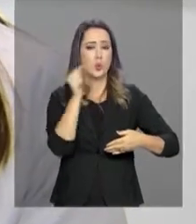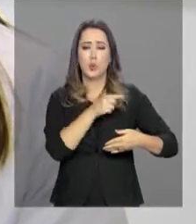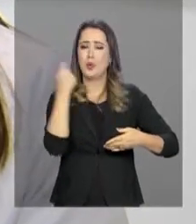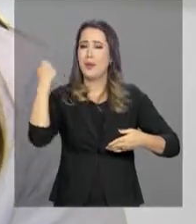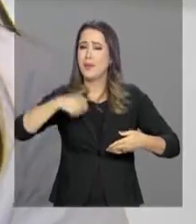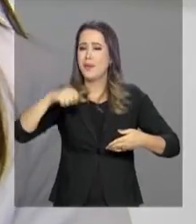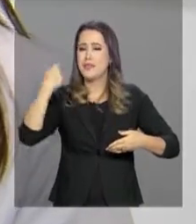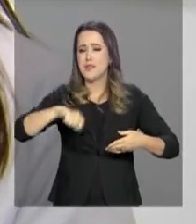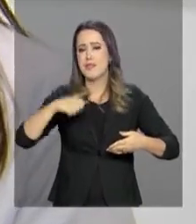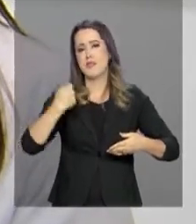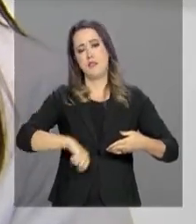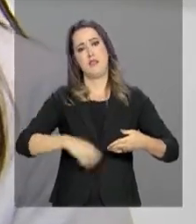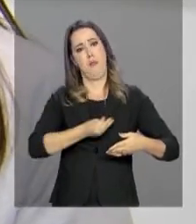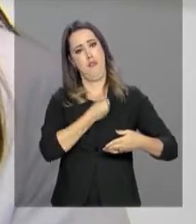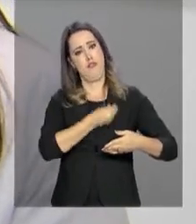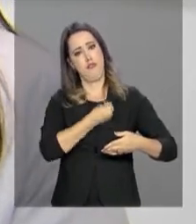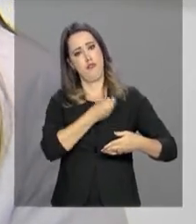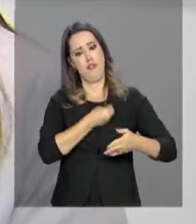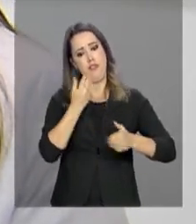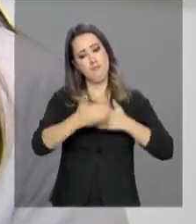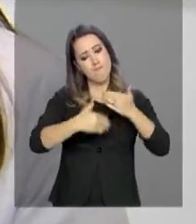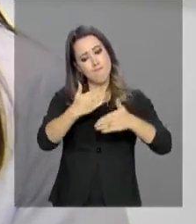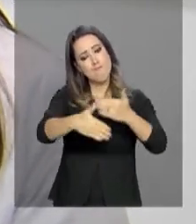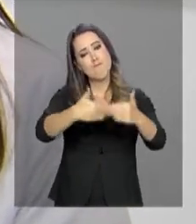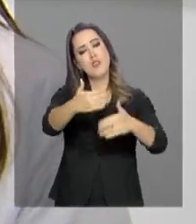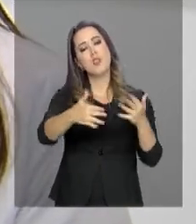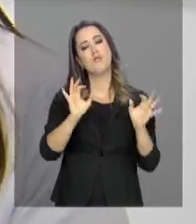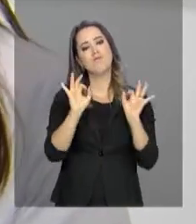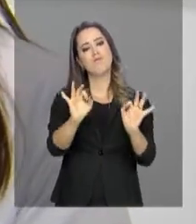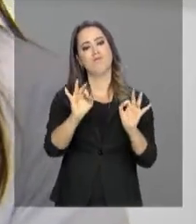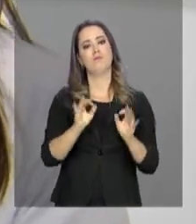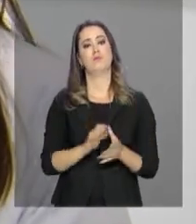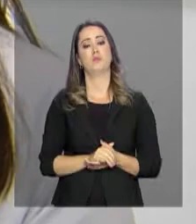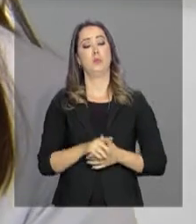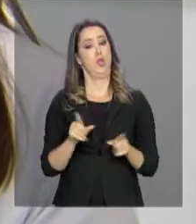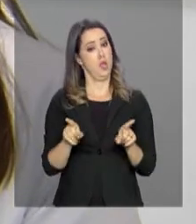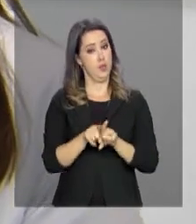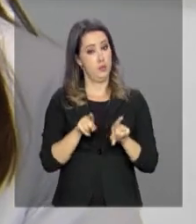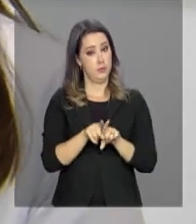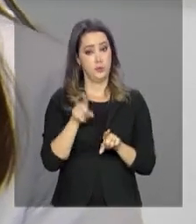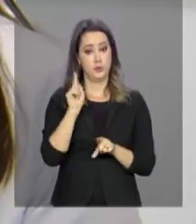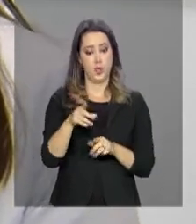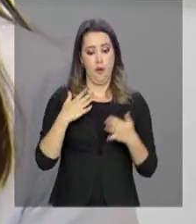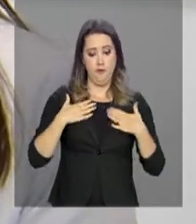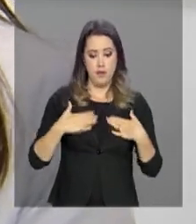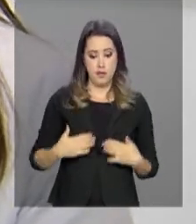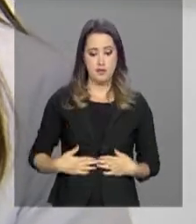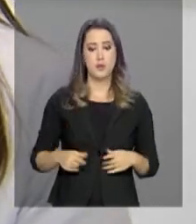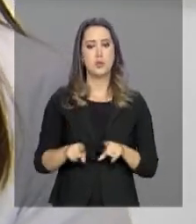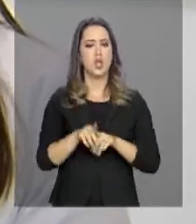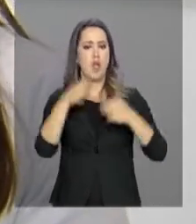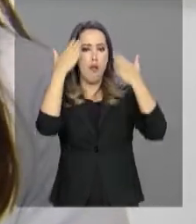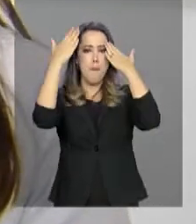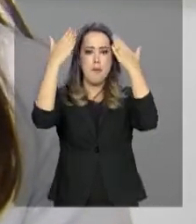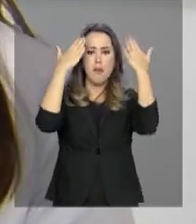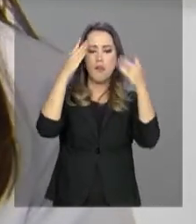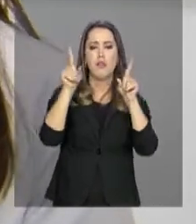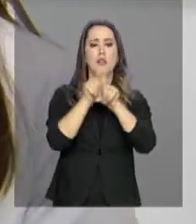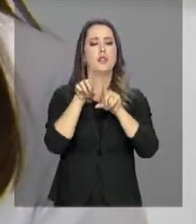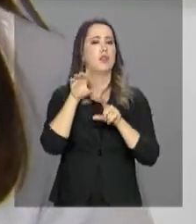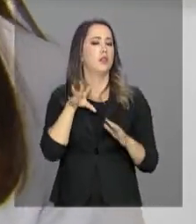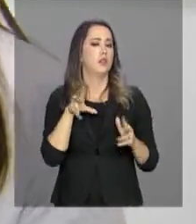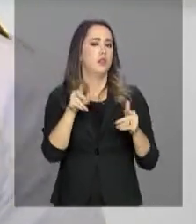que o bebê precisa para se desenvolver de forma adequada tanto fisicamente como intelectualmente